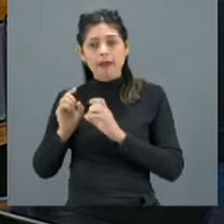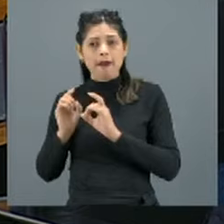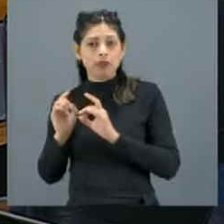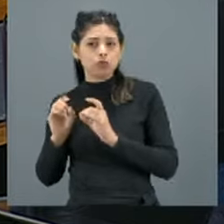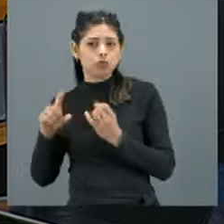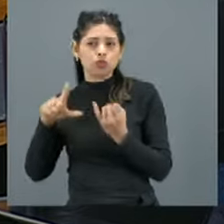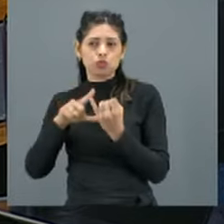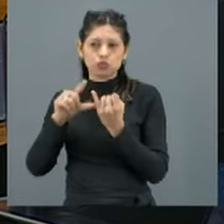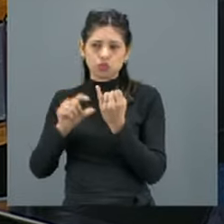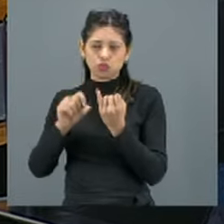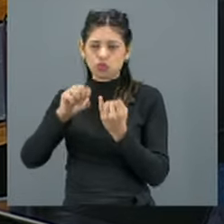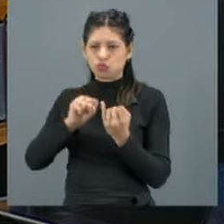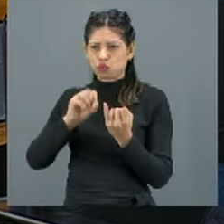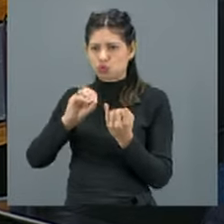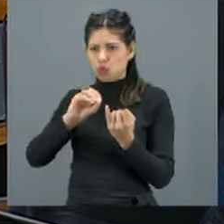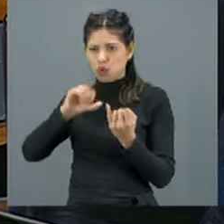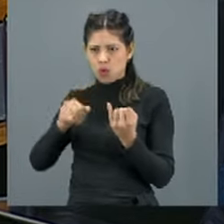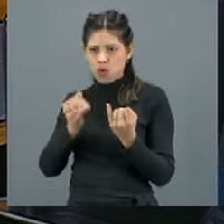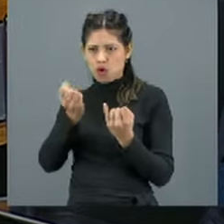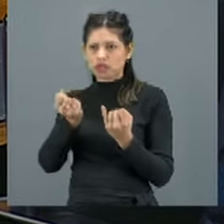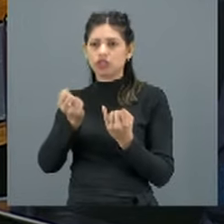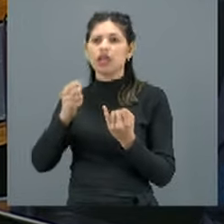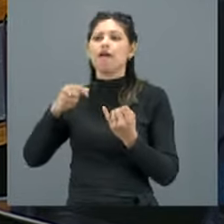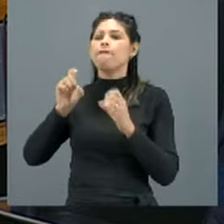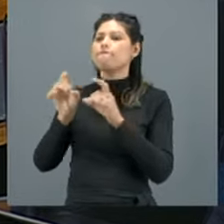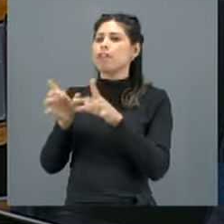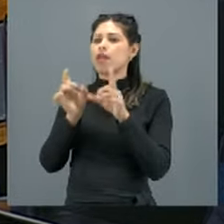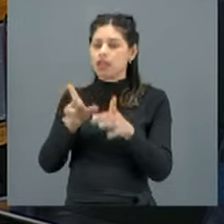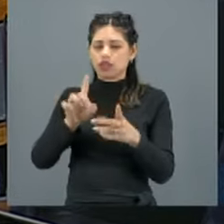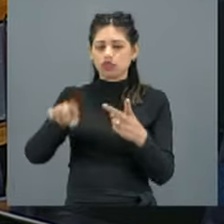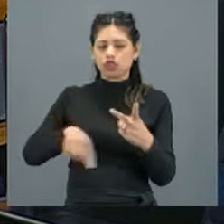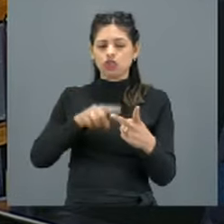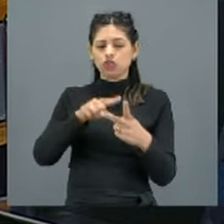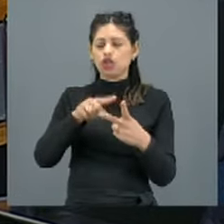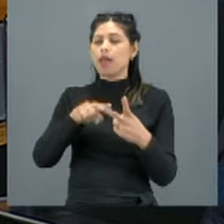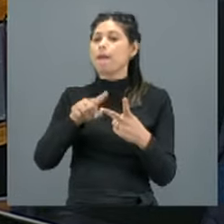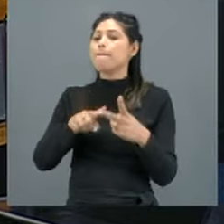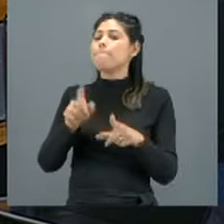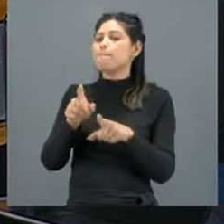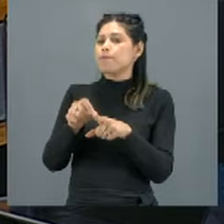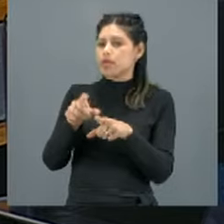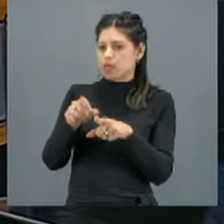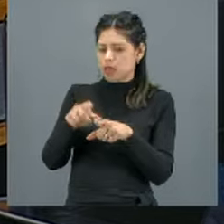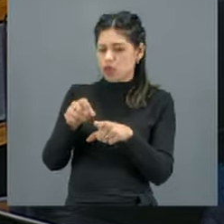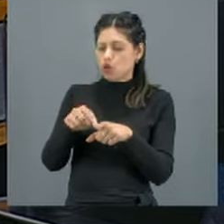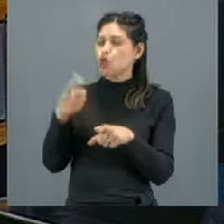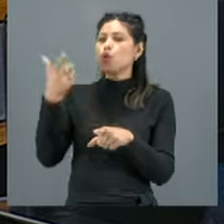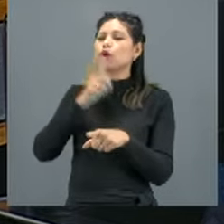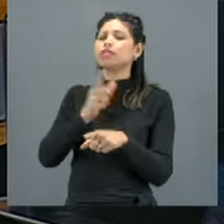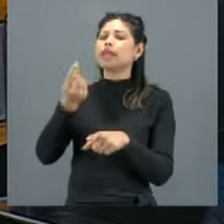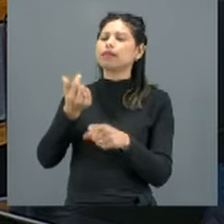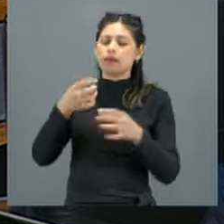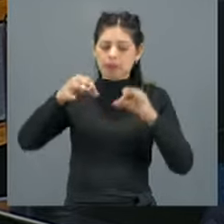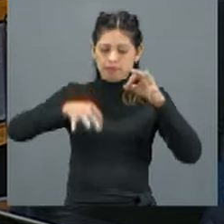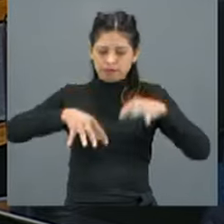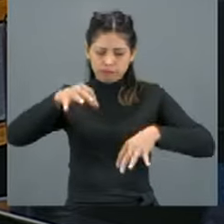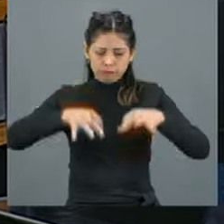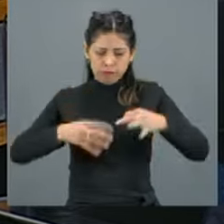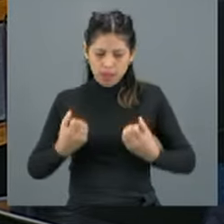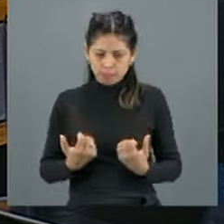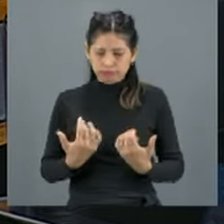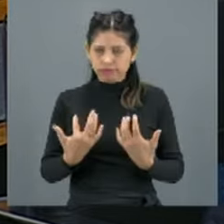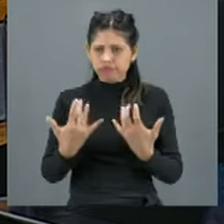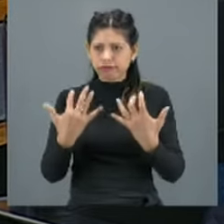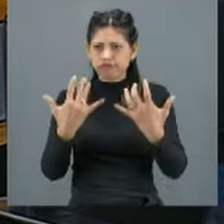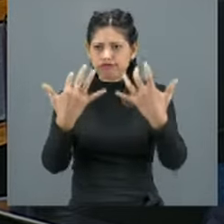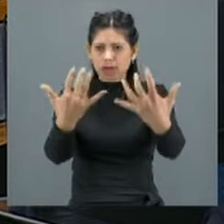você comercializa esse milho? Como é que você consegue crédito para plantação, para comprar fertilizante, para comprar